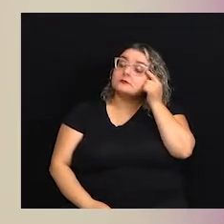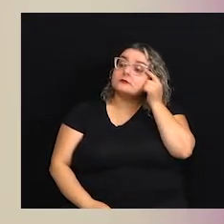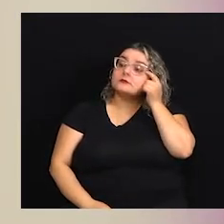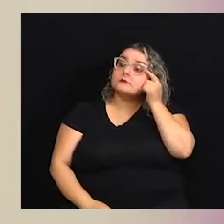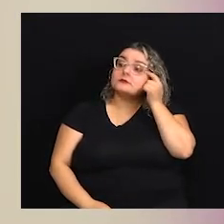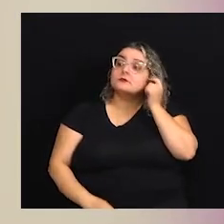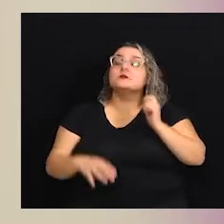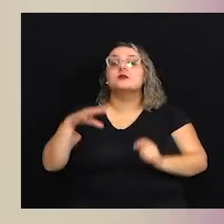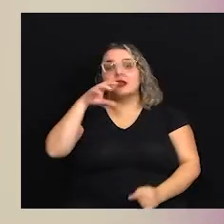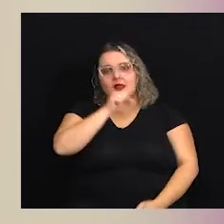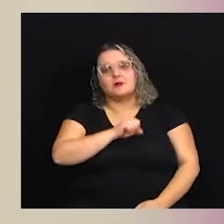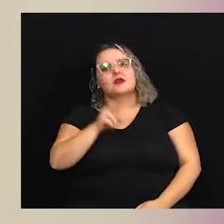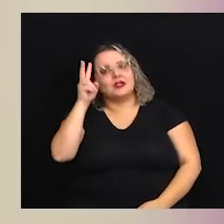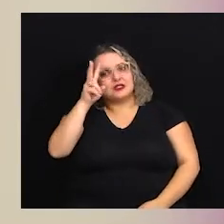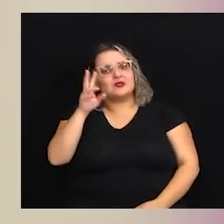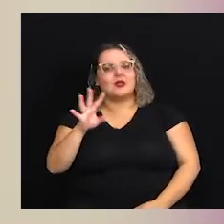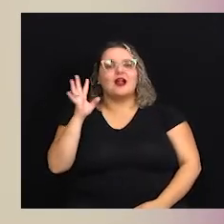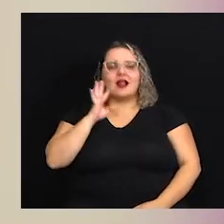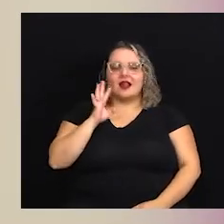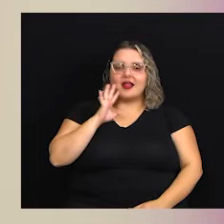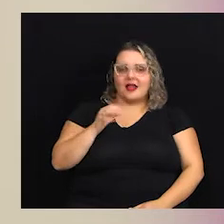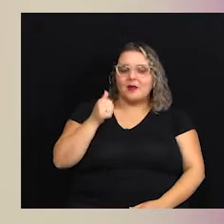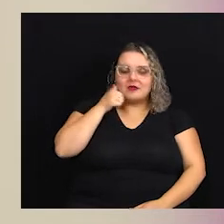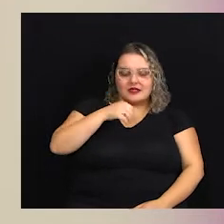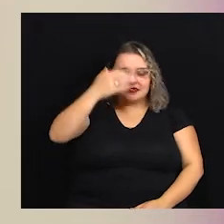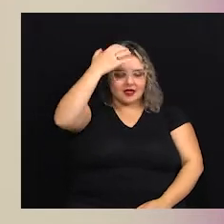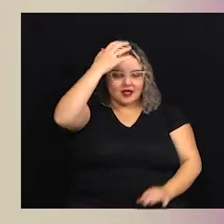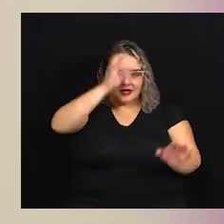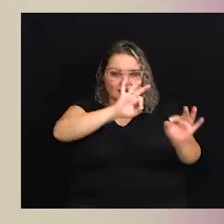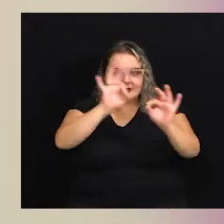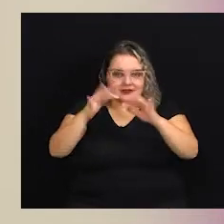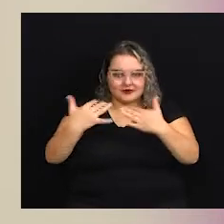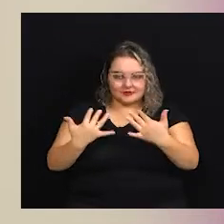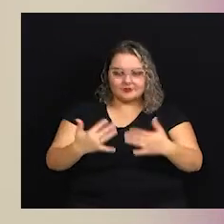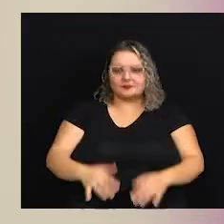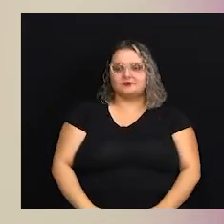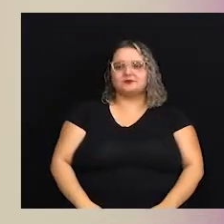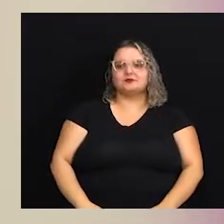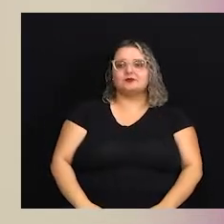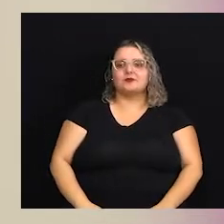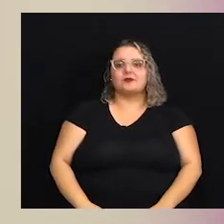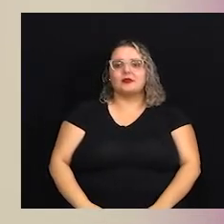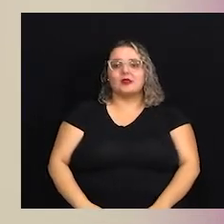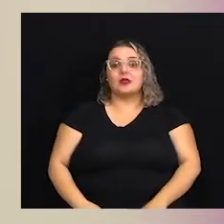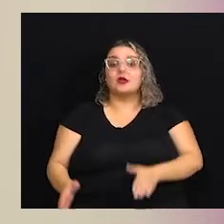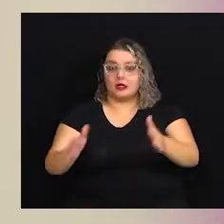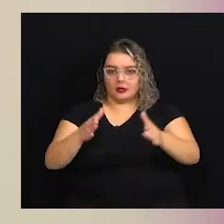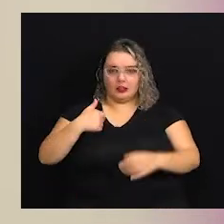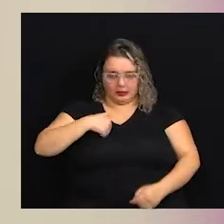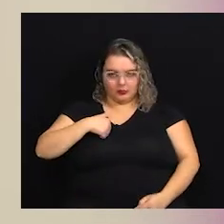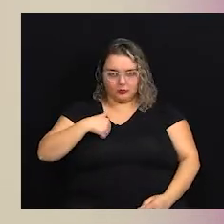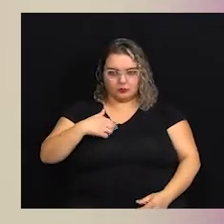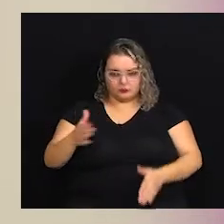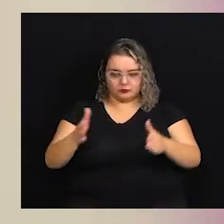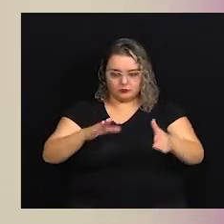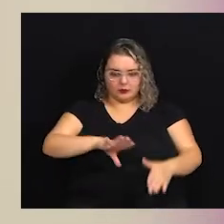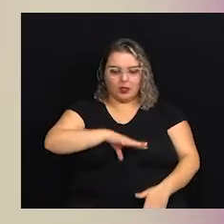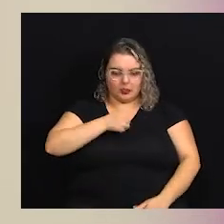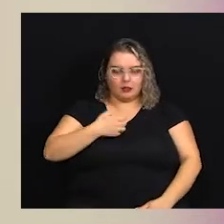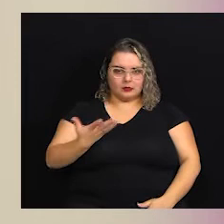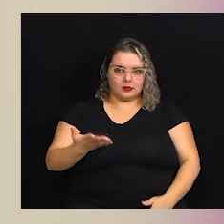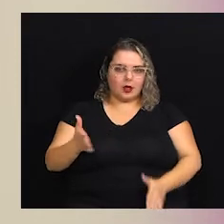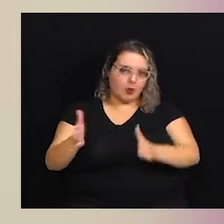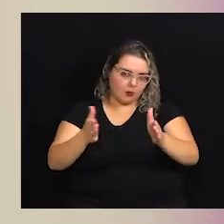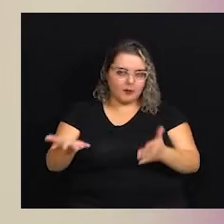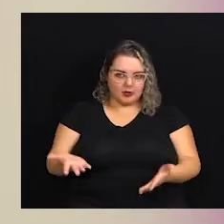ser rápida, porque a história é bem legal para as rainhas que nos acompanham. O meu público, eu estou nessa fase da menopausa, esse é um